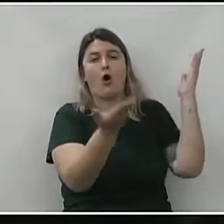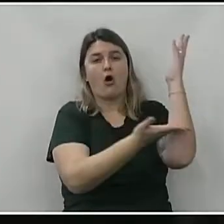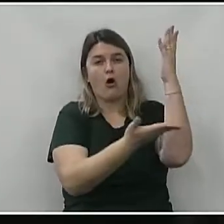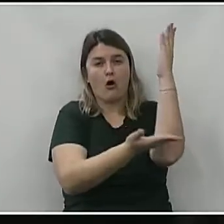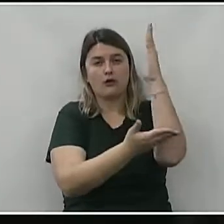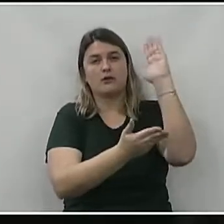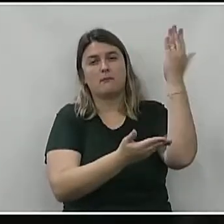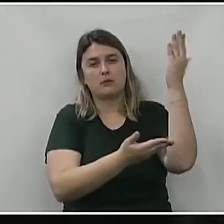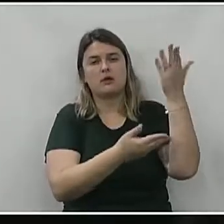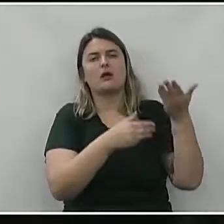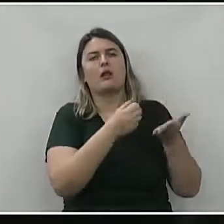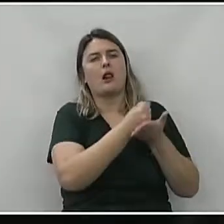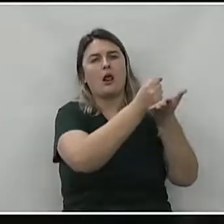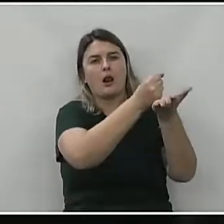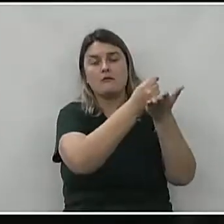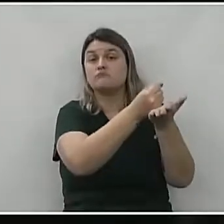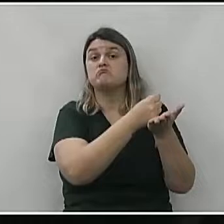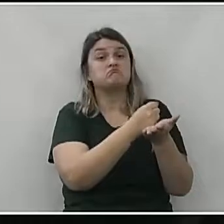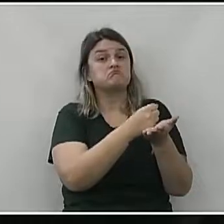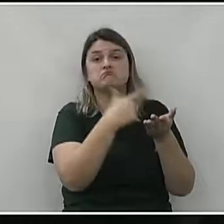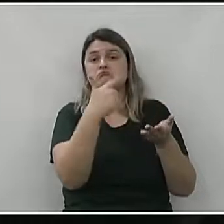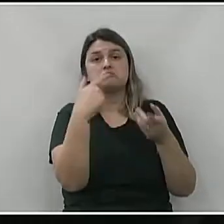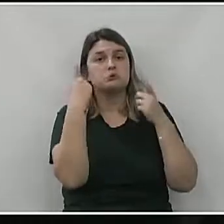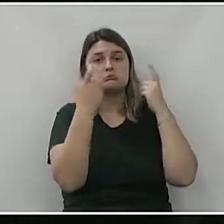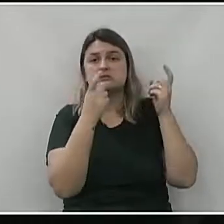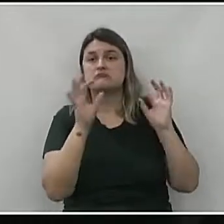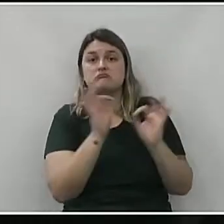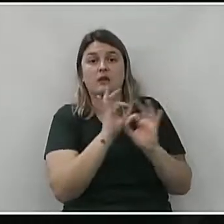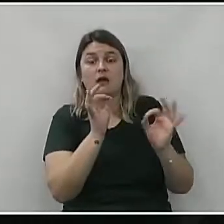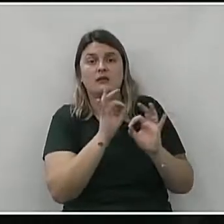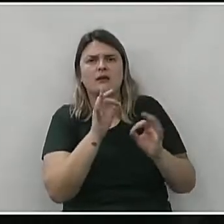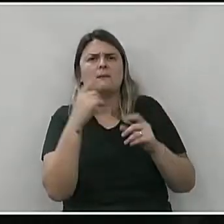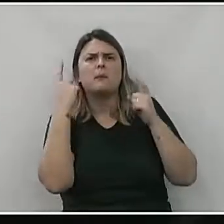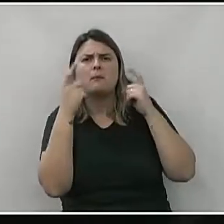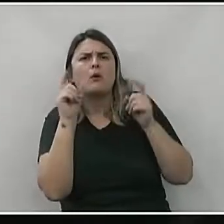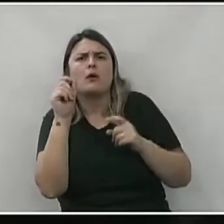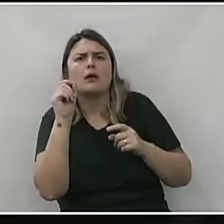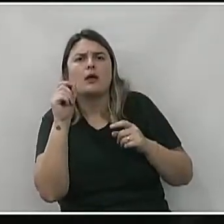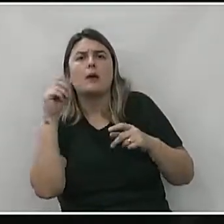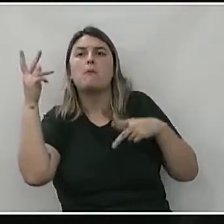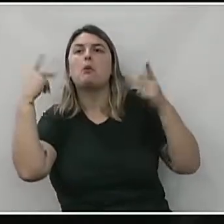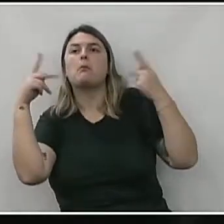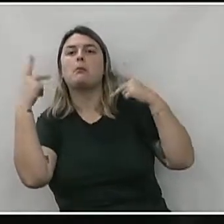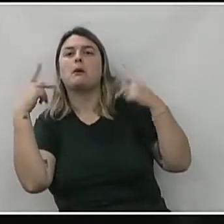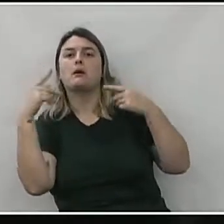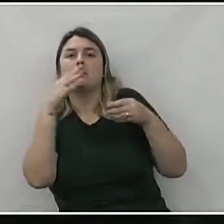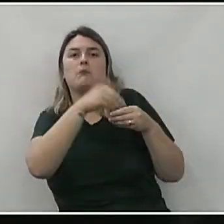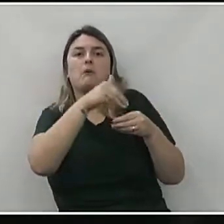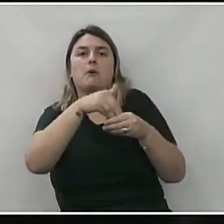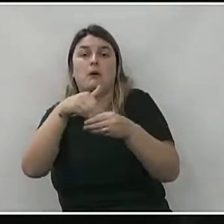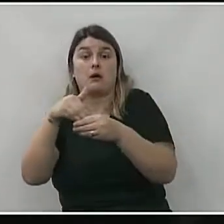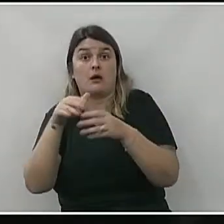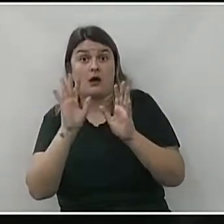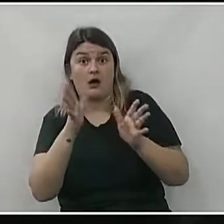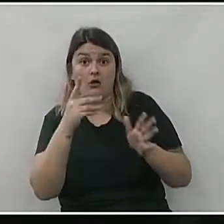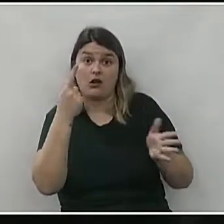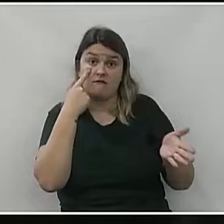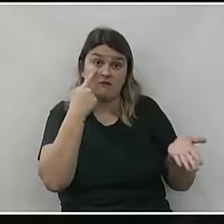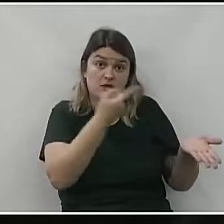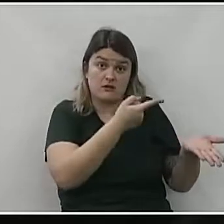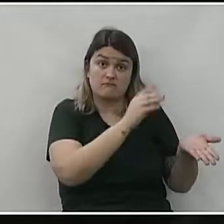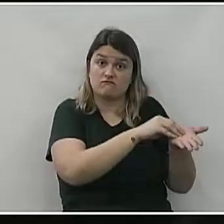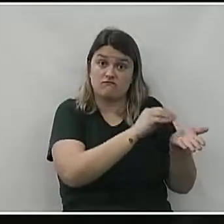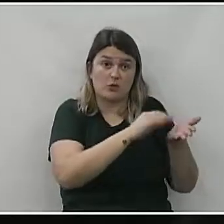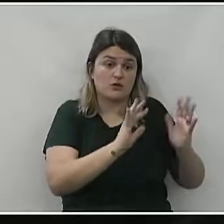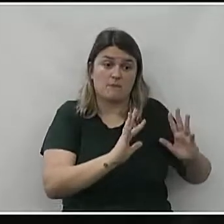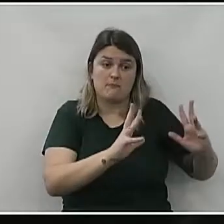transporte de um monte de coisa. Eles não se preocuparam. Eles se preocupam só com politicagem. E agora o resultado, nós estamos aí.